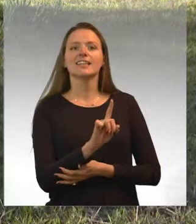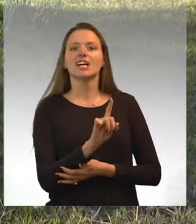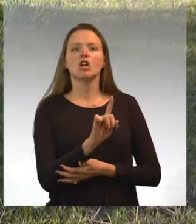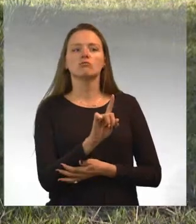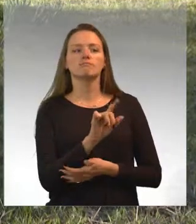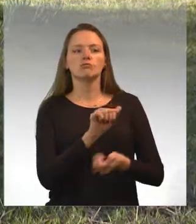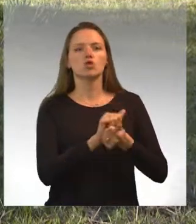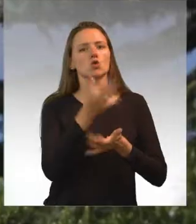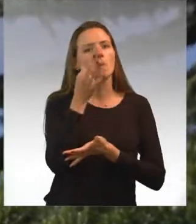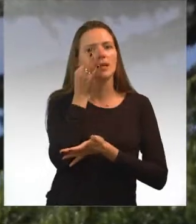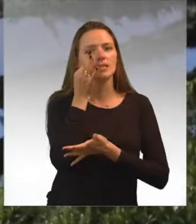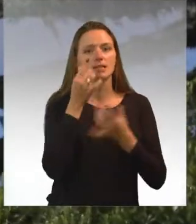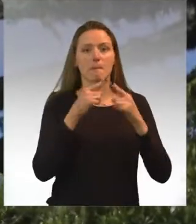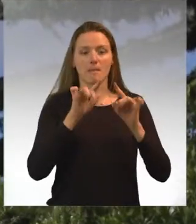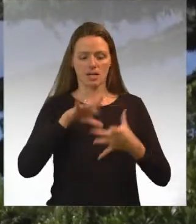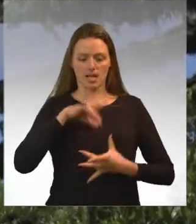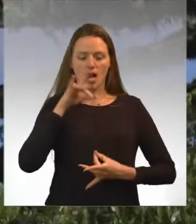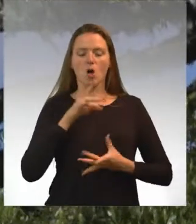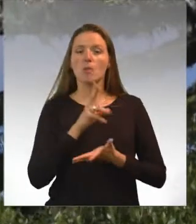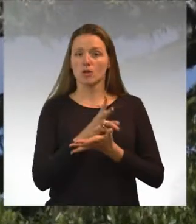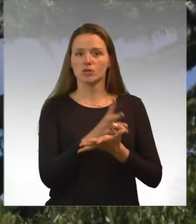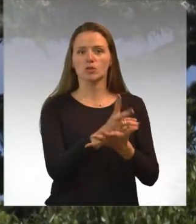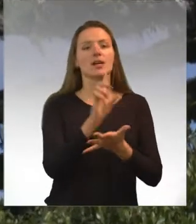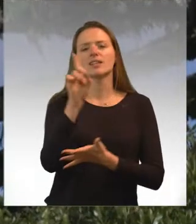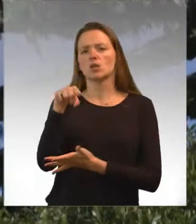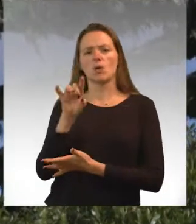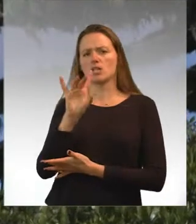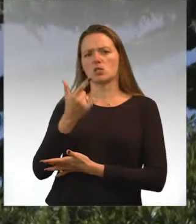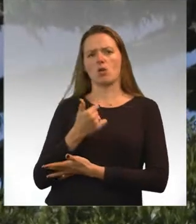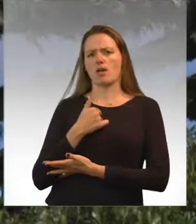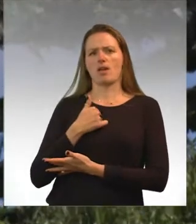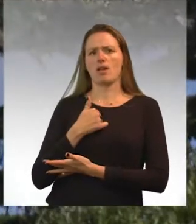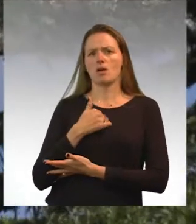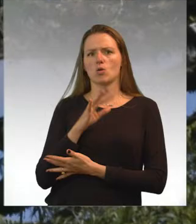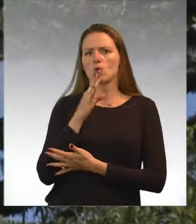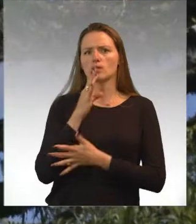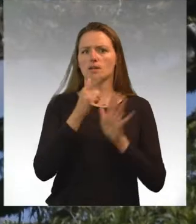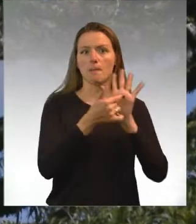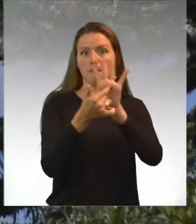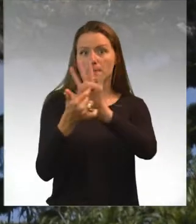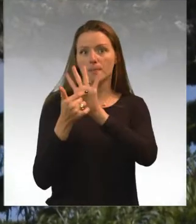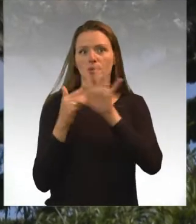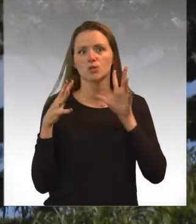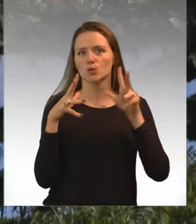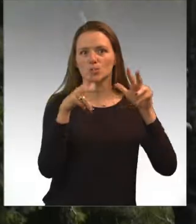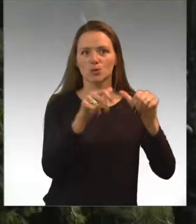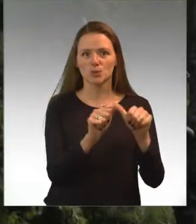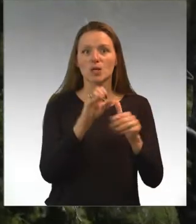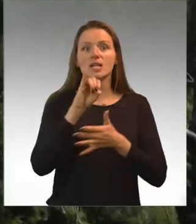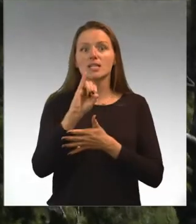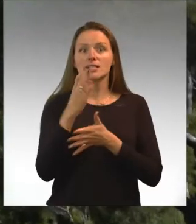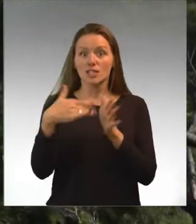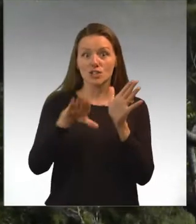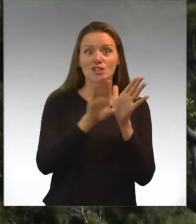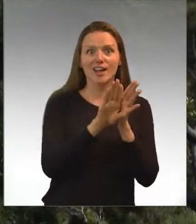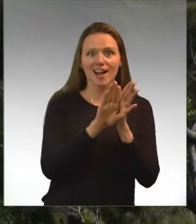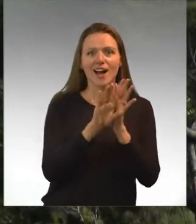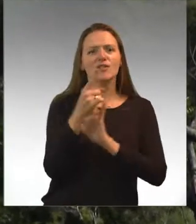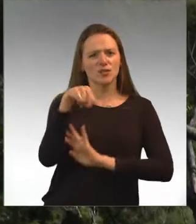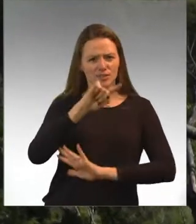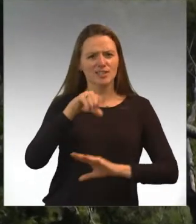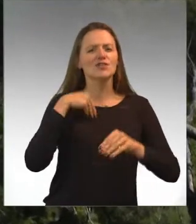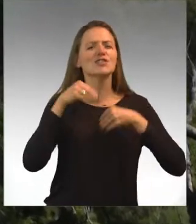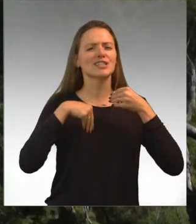continua. E não é só para mim que eu conhecia, que ele ia mostrando tudo. Você chegar lá, você vai sentir que